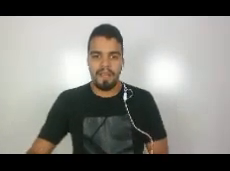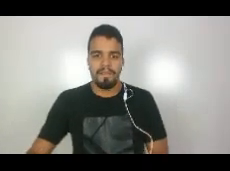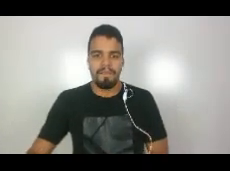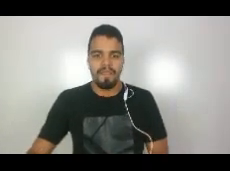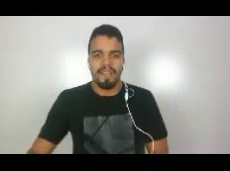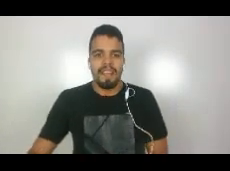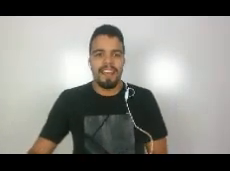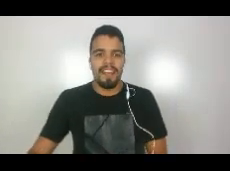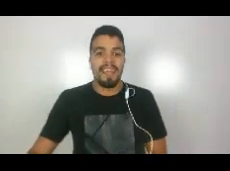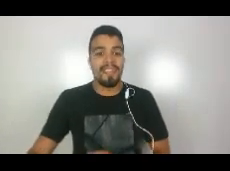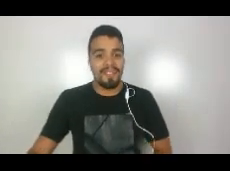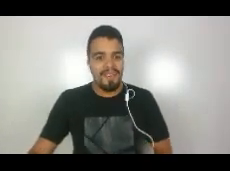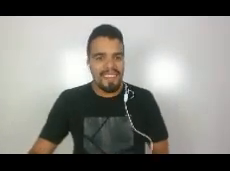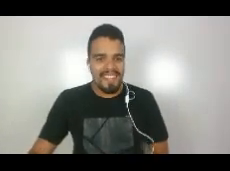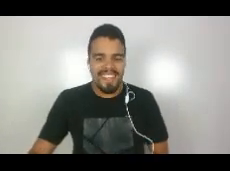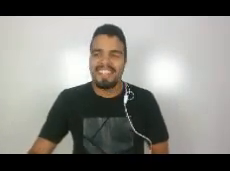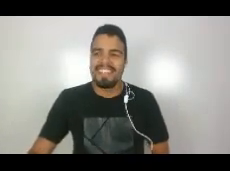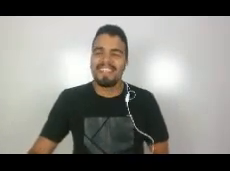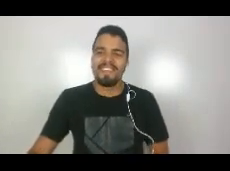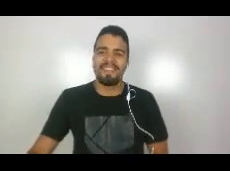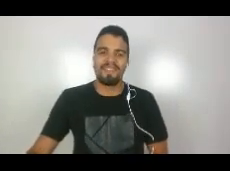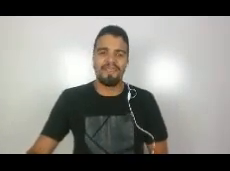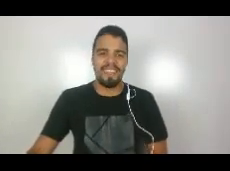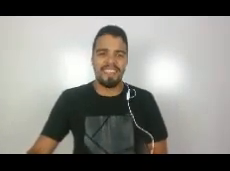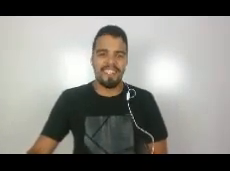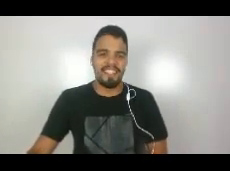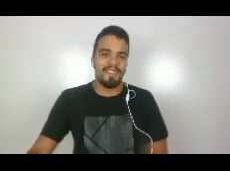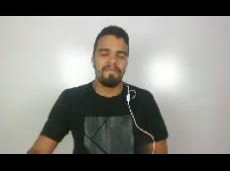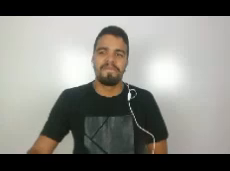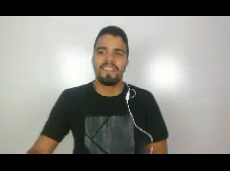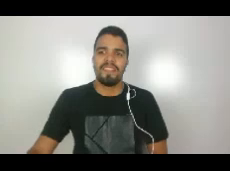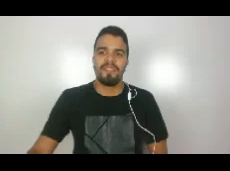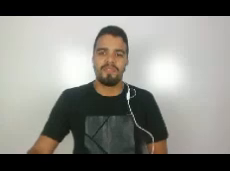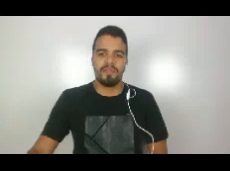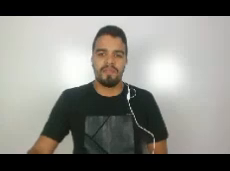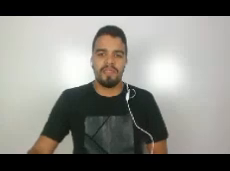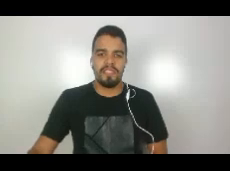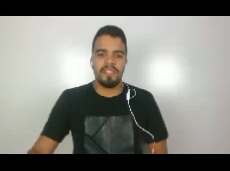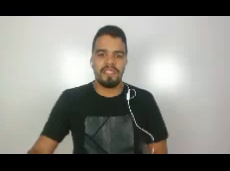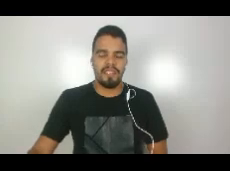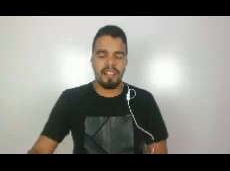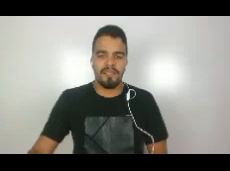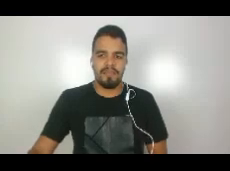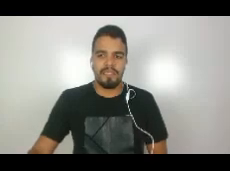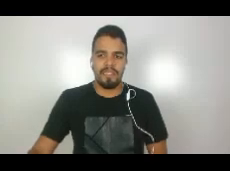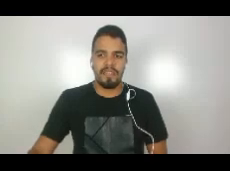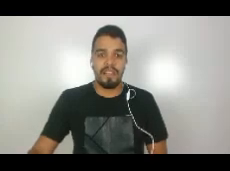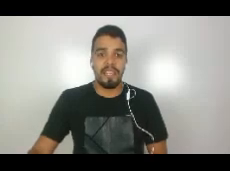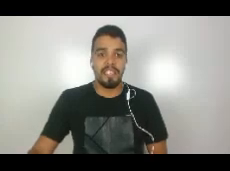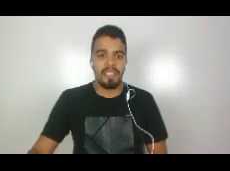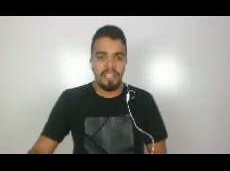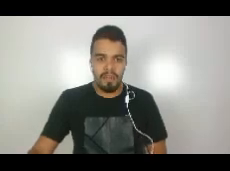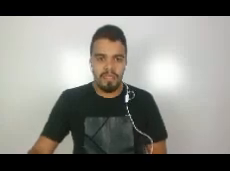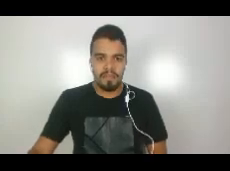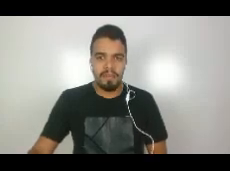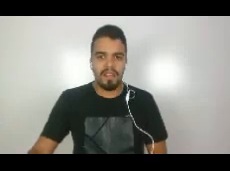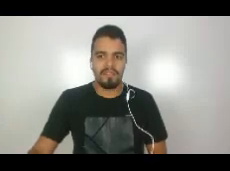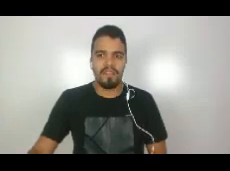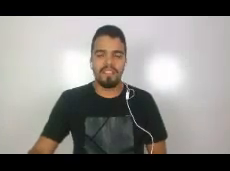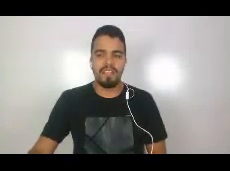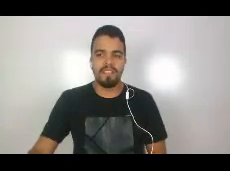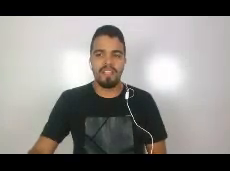Pois bem, quem sou eu, né? Então, eu sou o Renan, eu sou licenciado em Letras